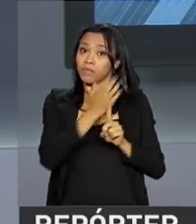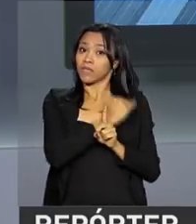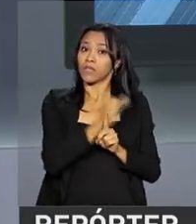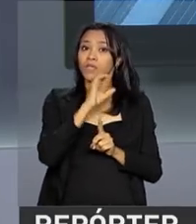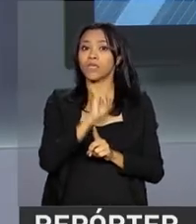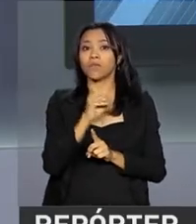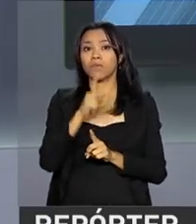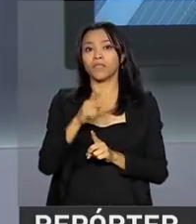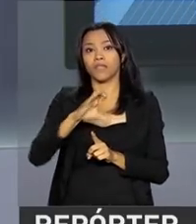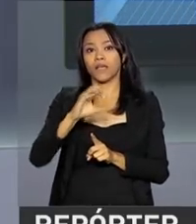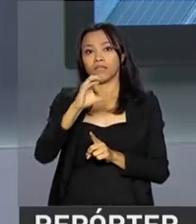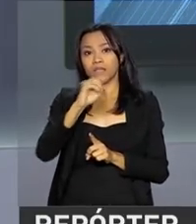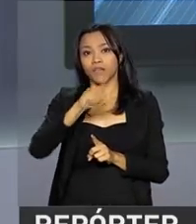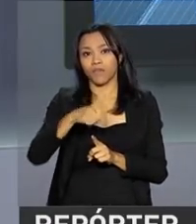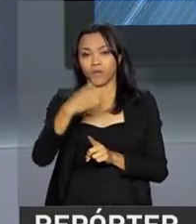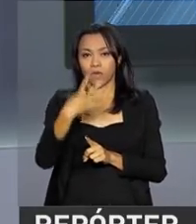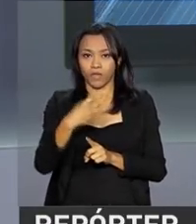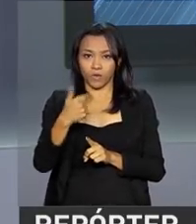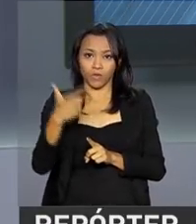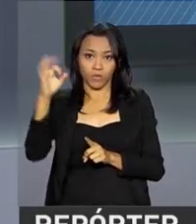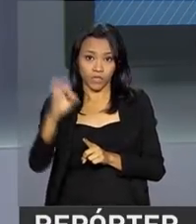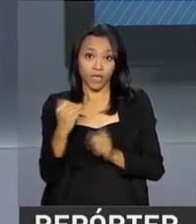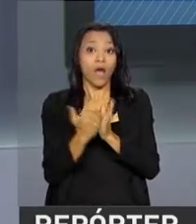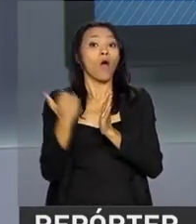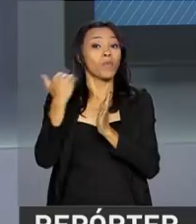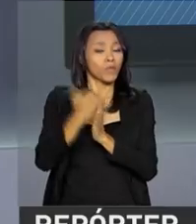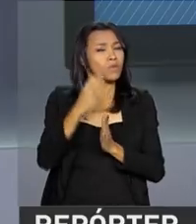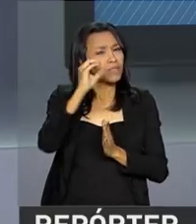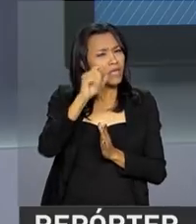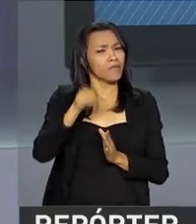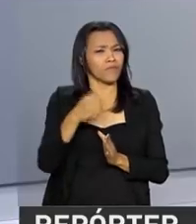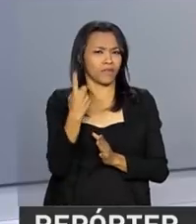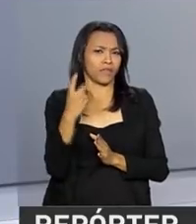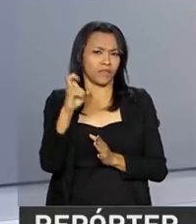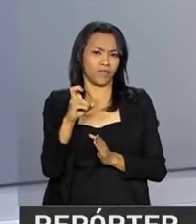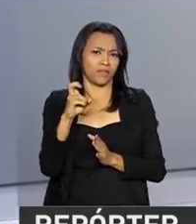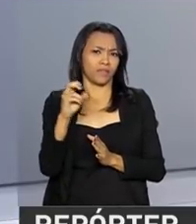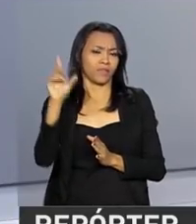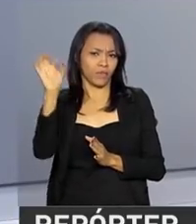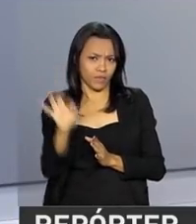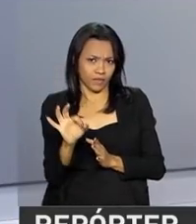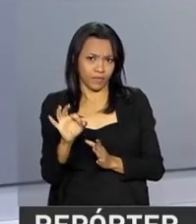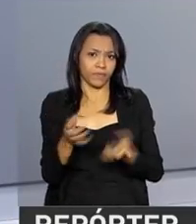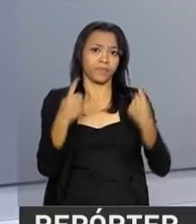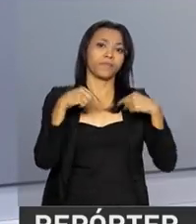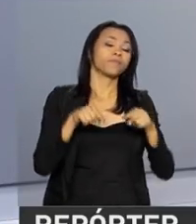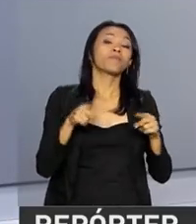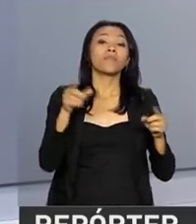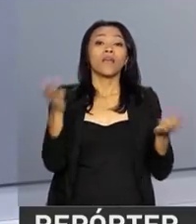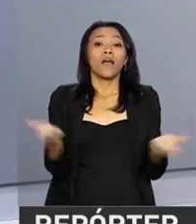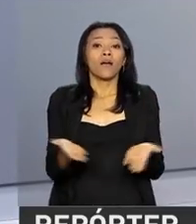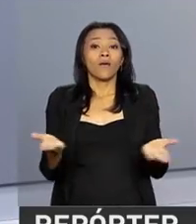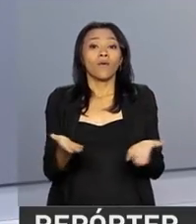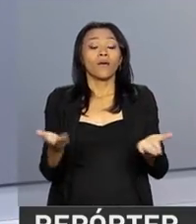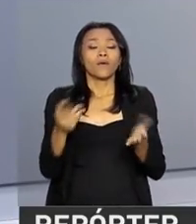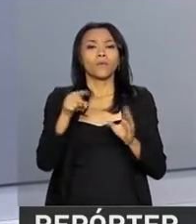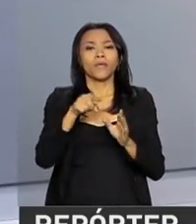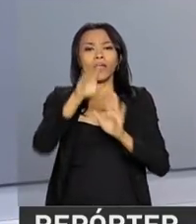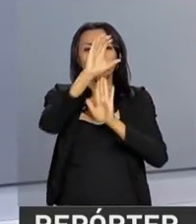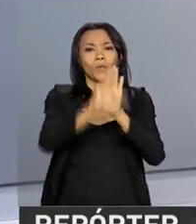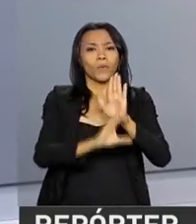após alta de 0,16 por cento no mês anterior o parecer que trata da base nacional comum